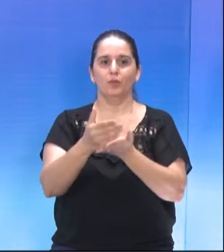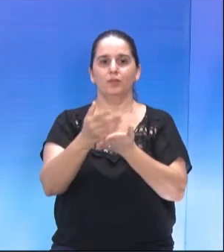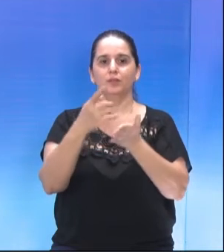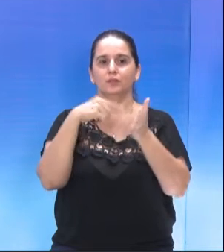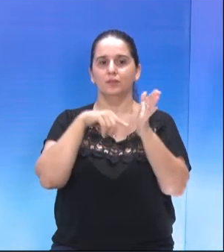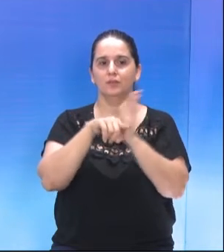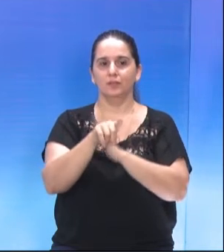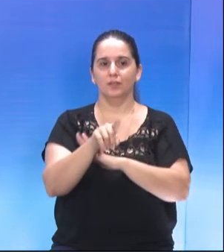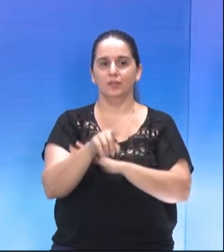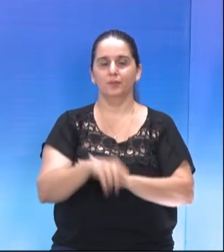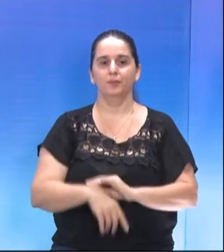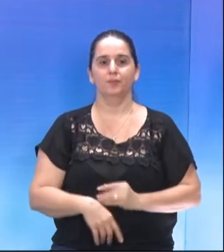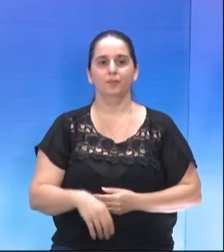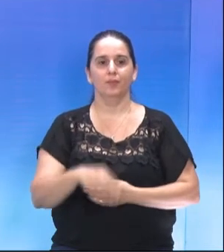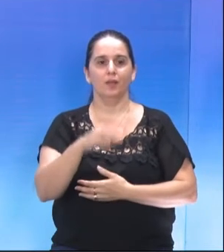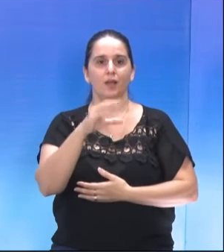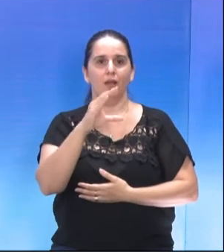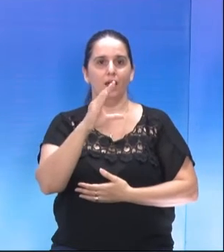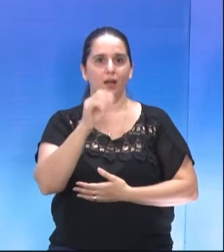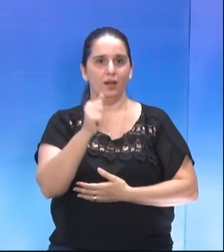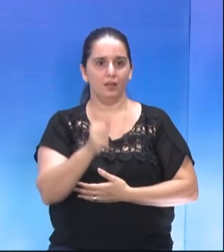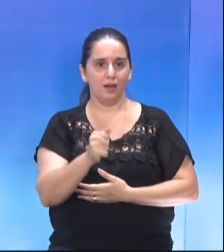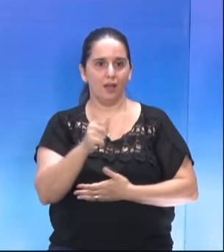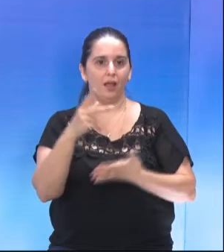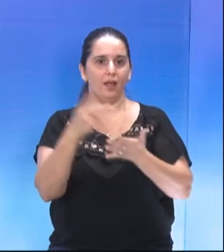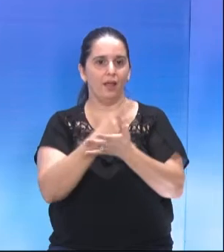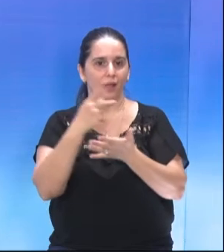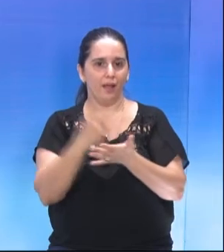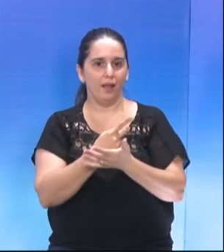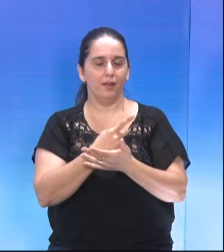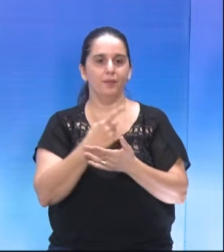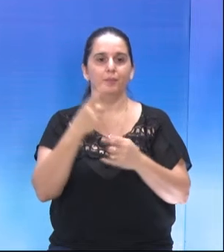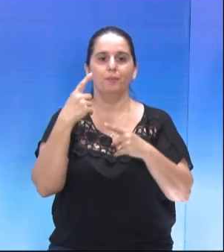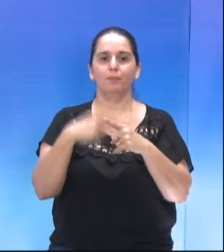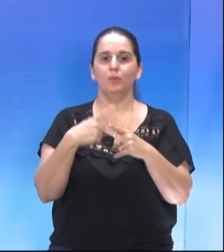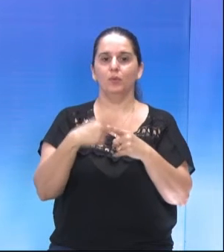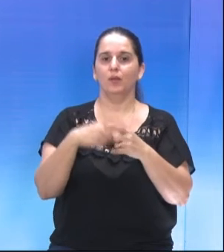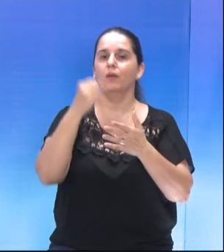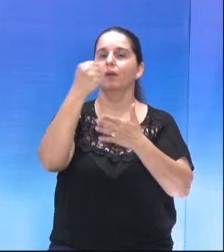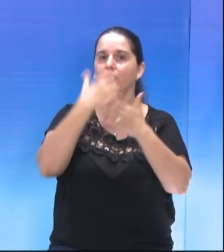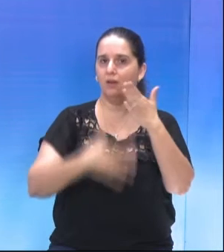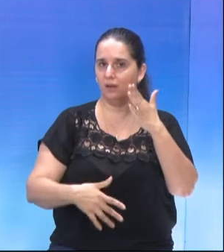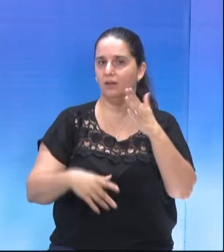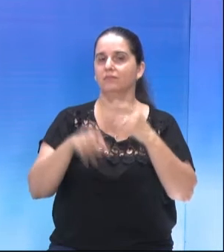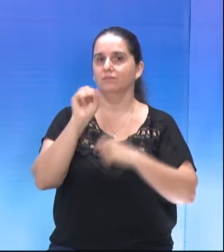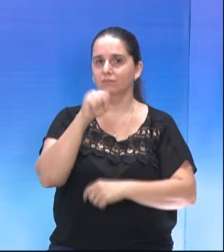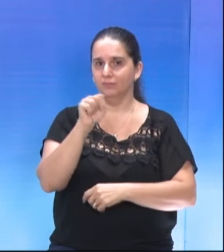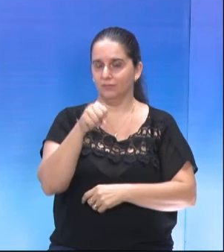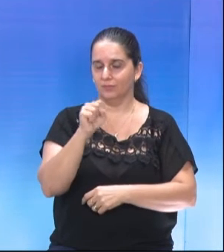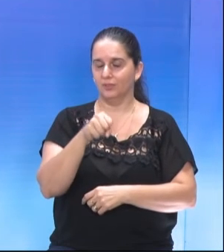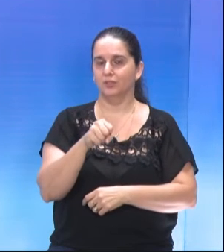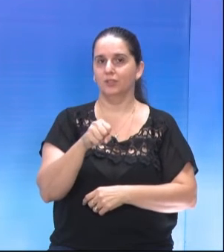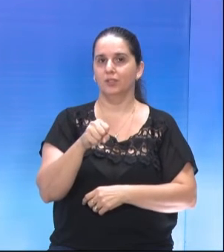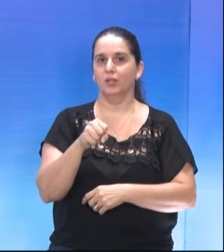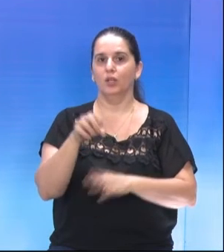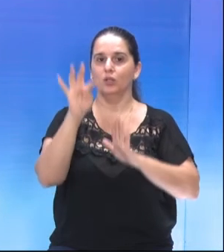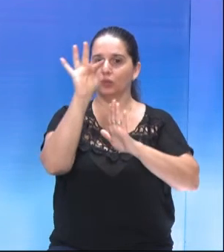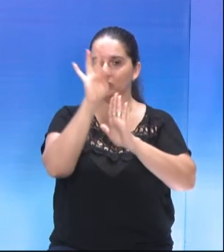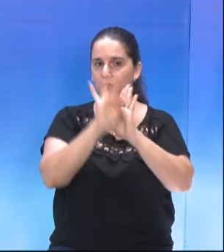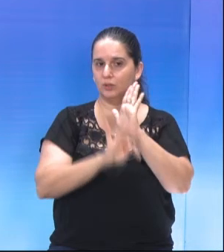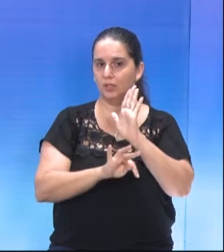enunciado dessa questão. Então, a letra A seria incorreta, porque essa é uma característica, assim, da ópera, dos